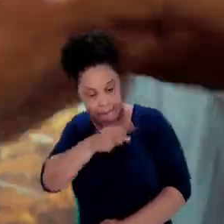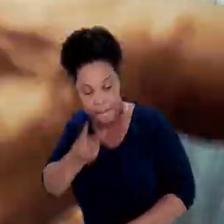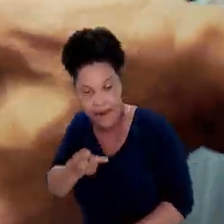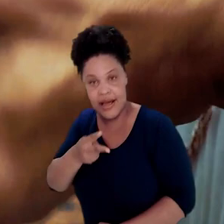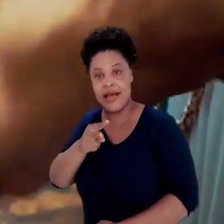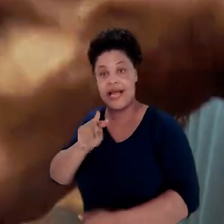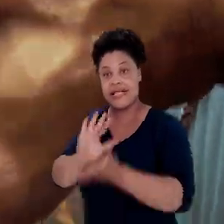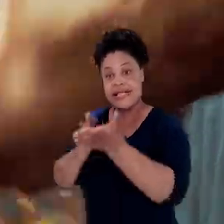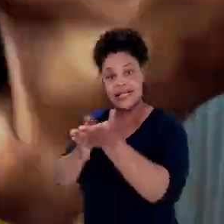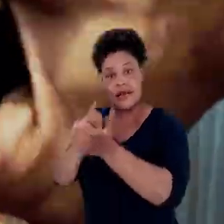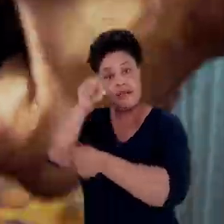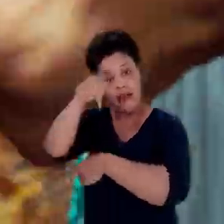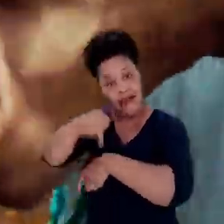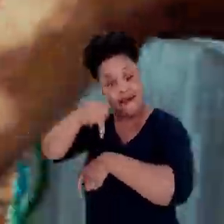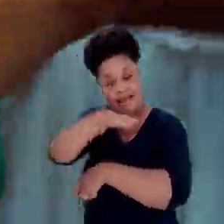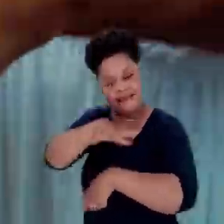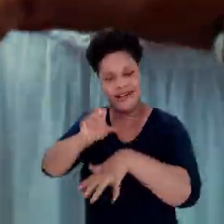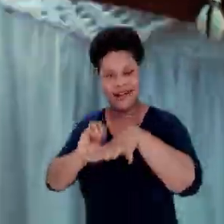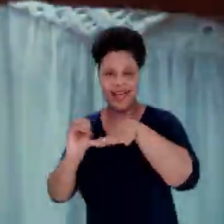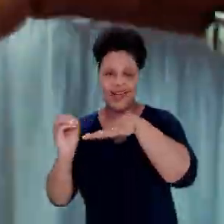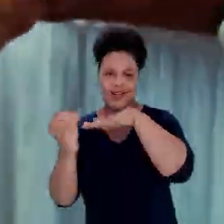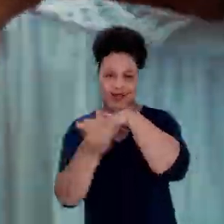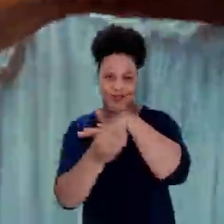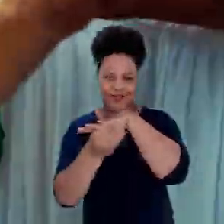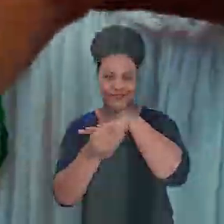virou samba no Recôncavo Baiano.